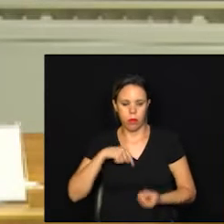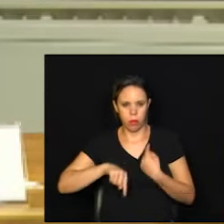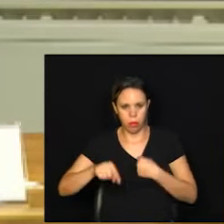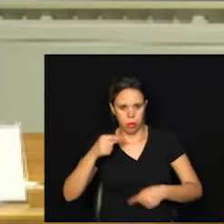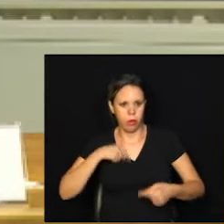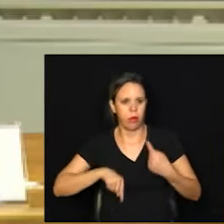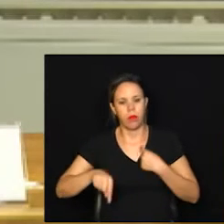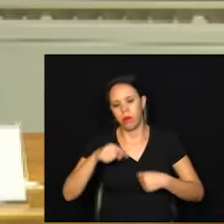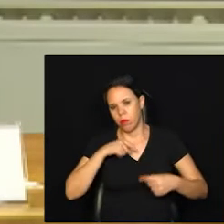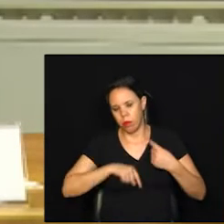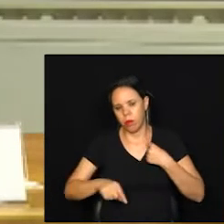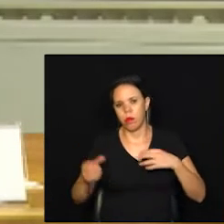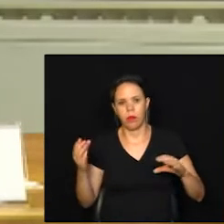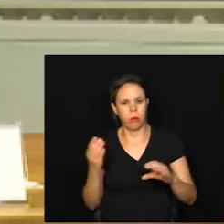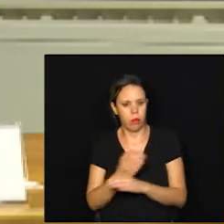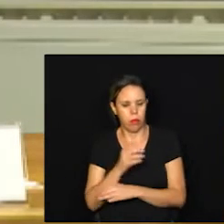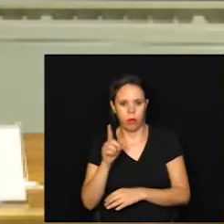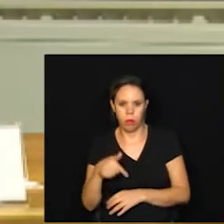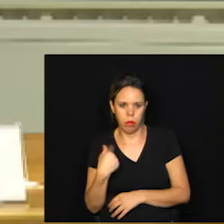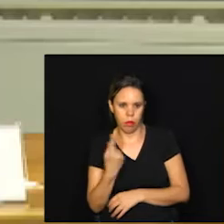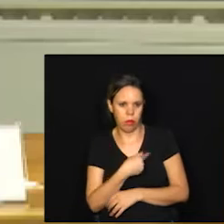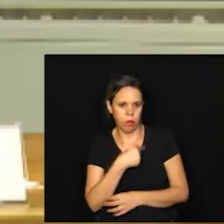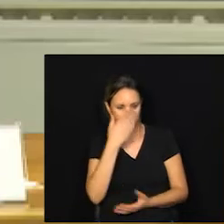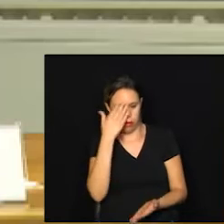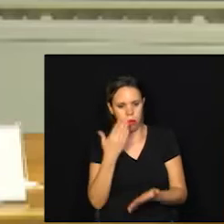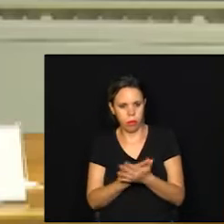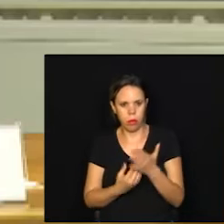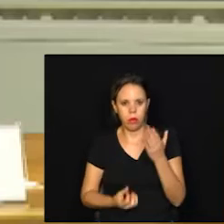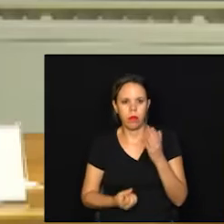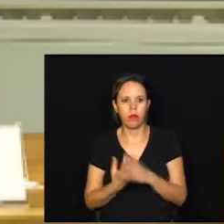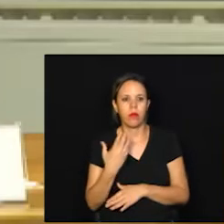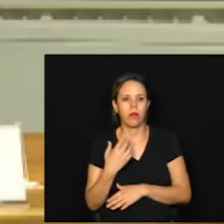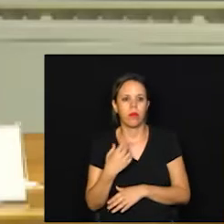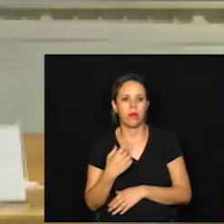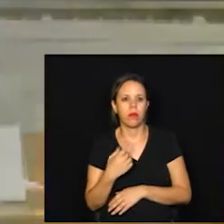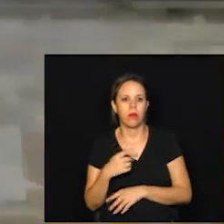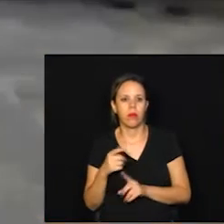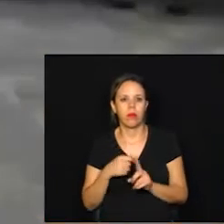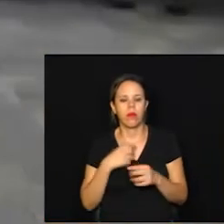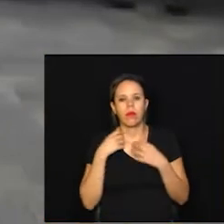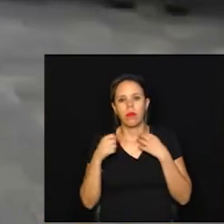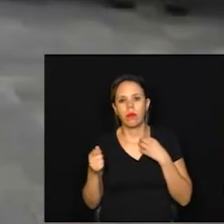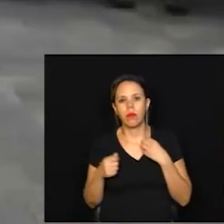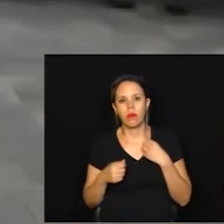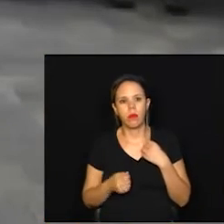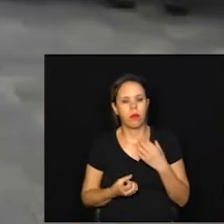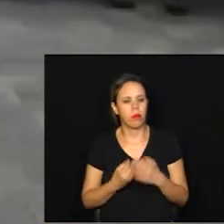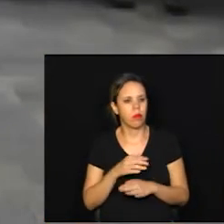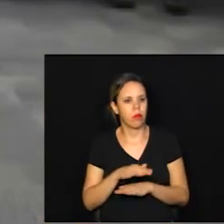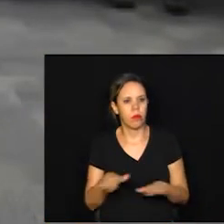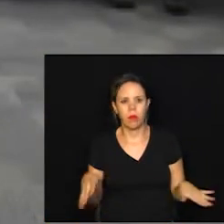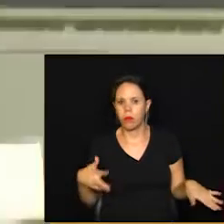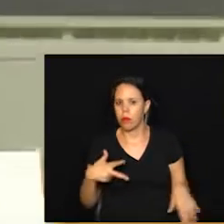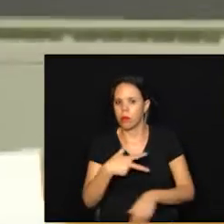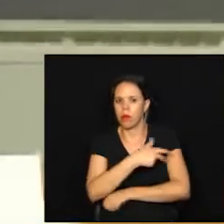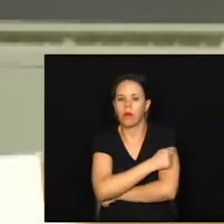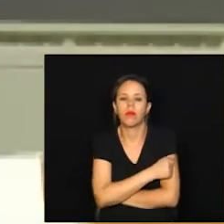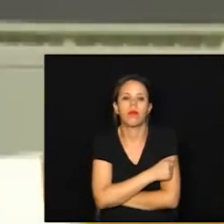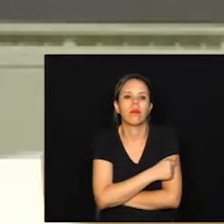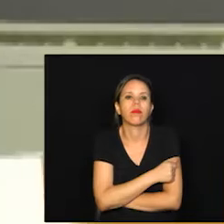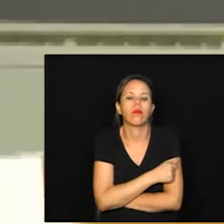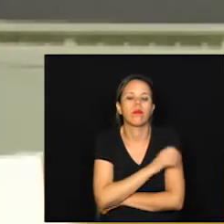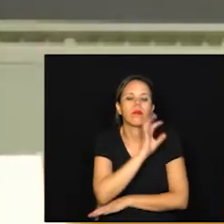completa. Então, esse reflexo a gente acredita que vai acontecer lá para abril. não acabar as vacinas, nós